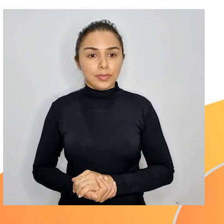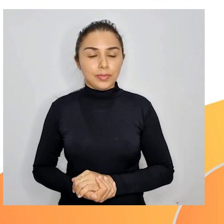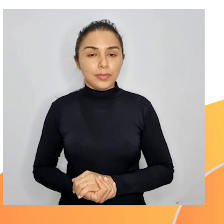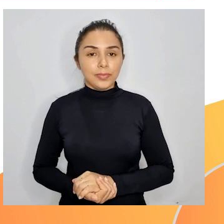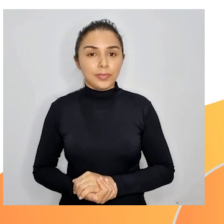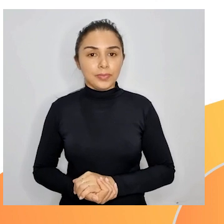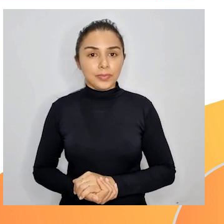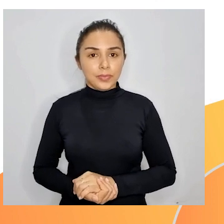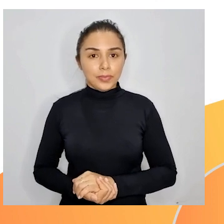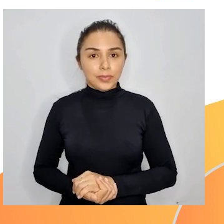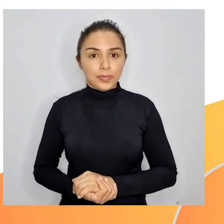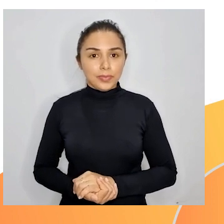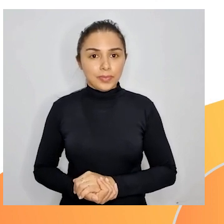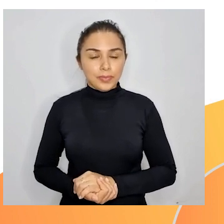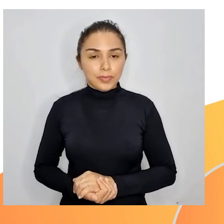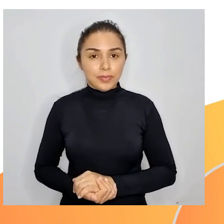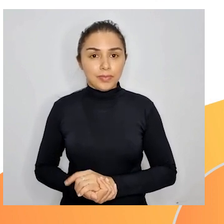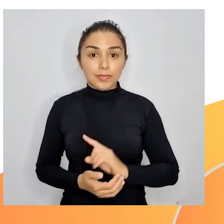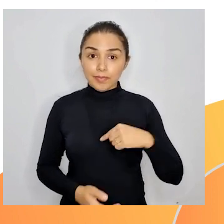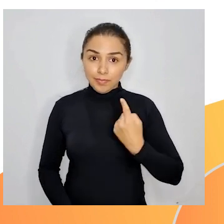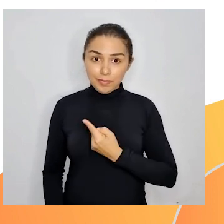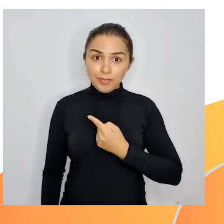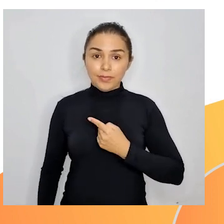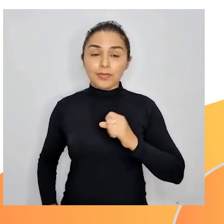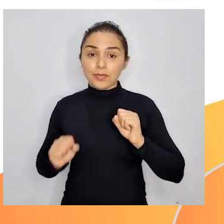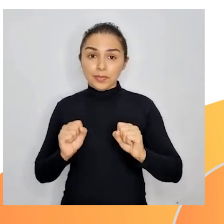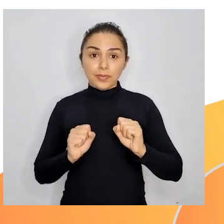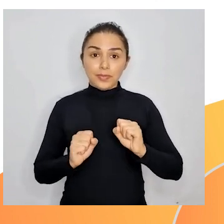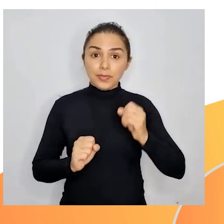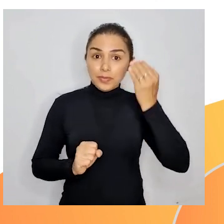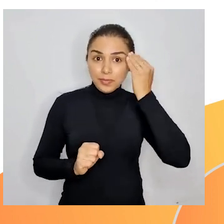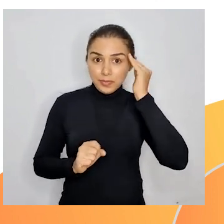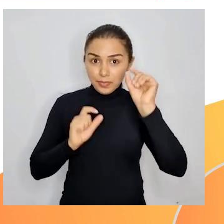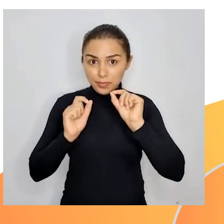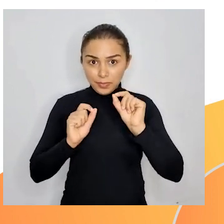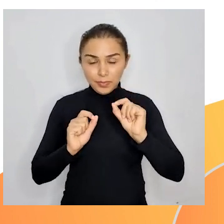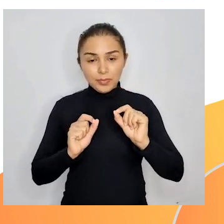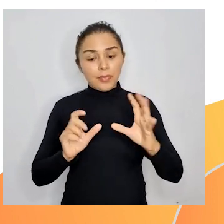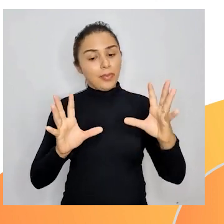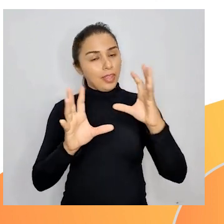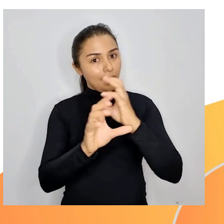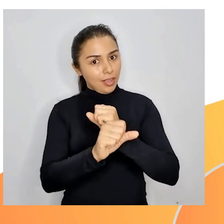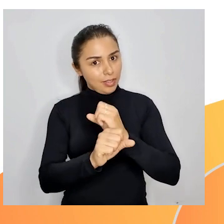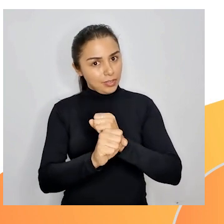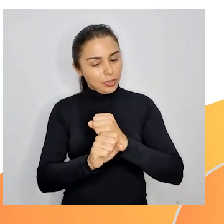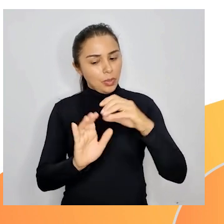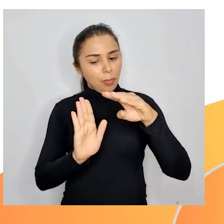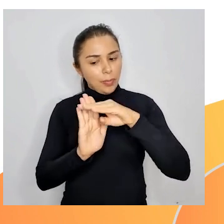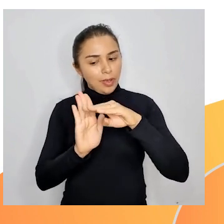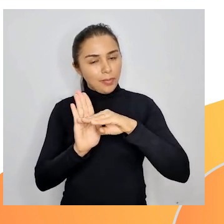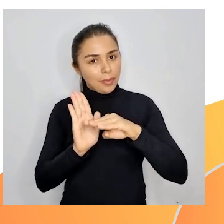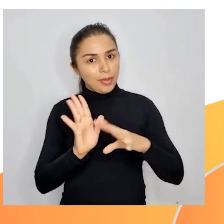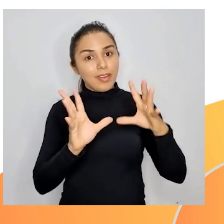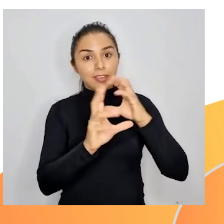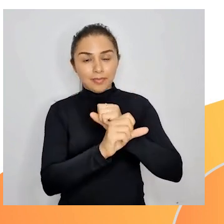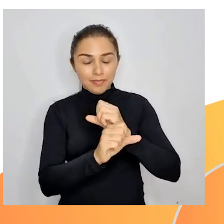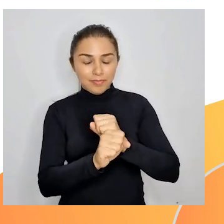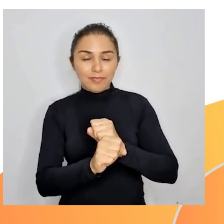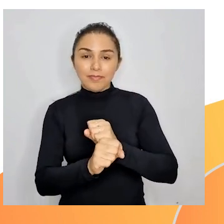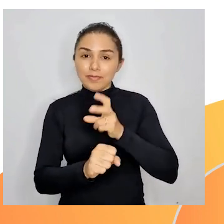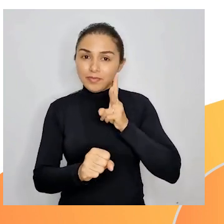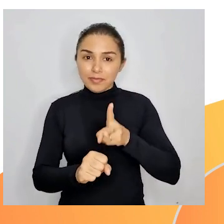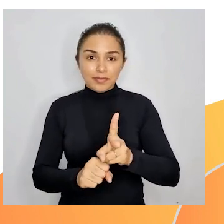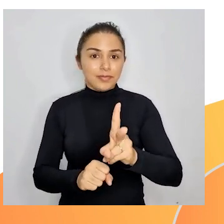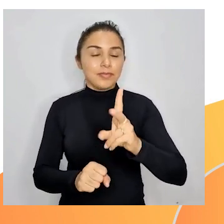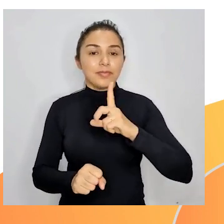Então, para que a gente entenda que as operações, elas trabalham sempre conectadas. No